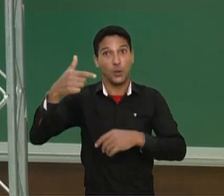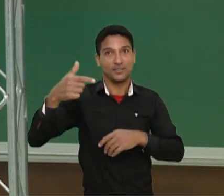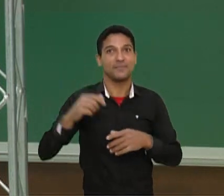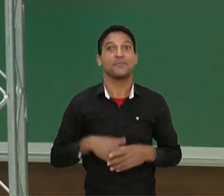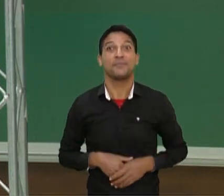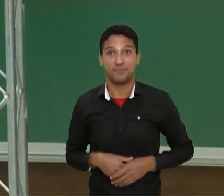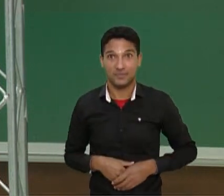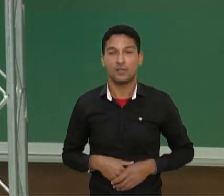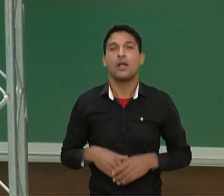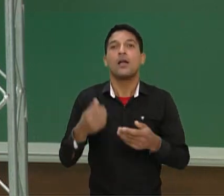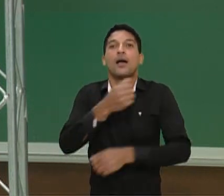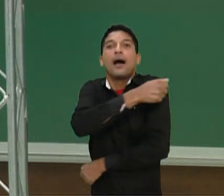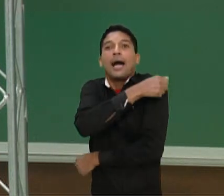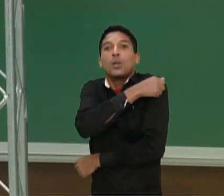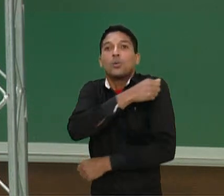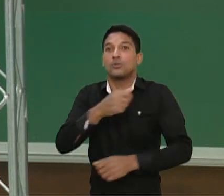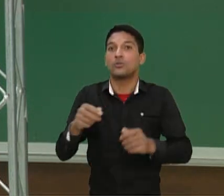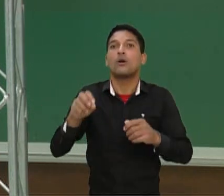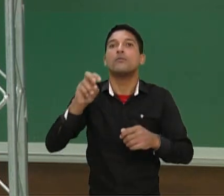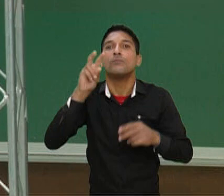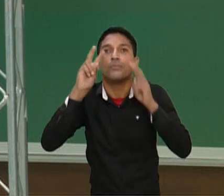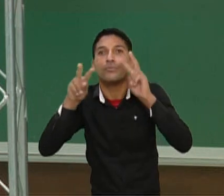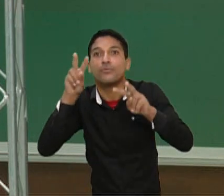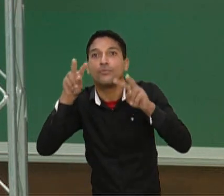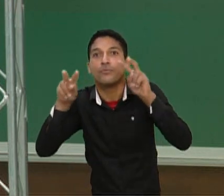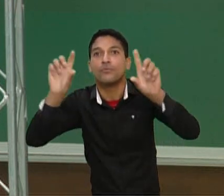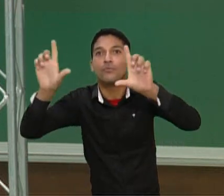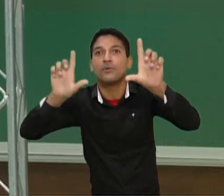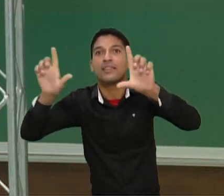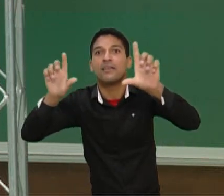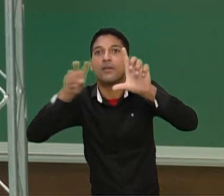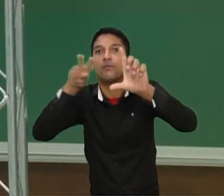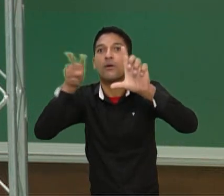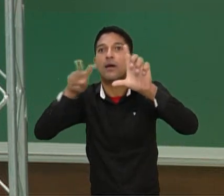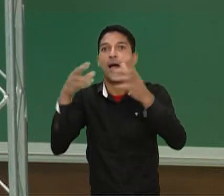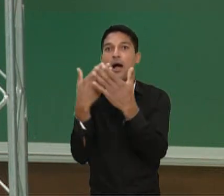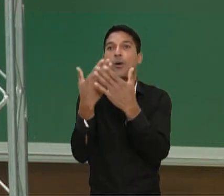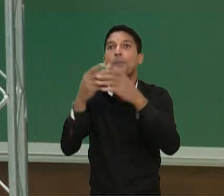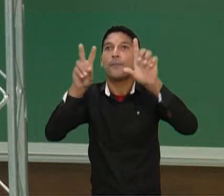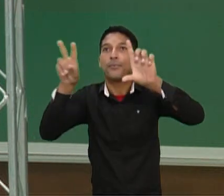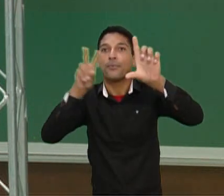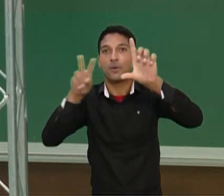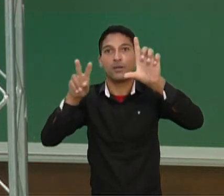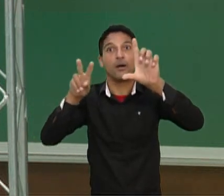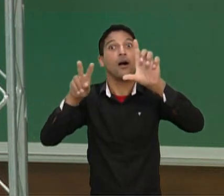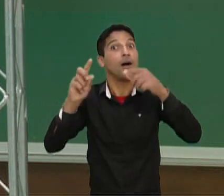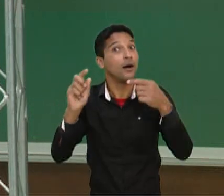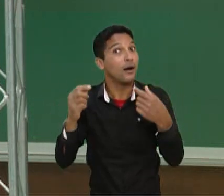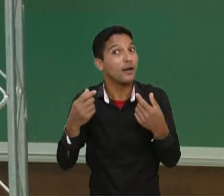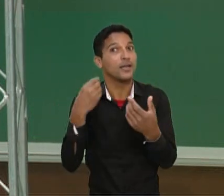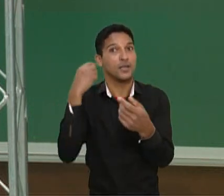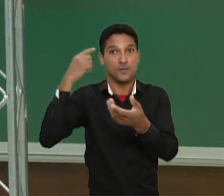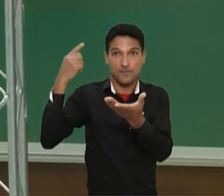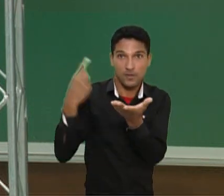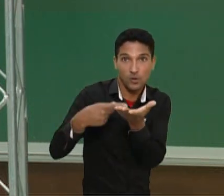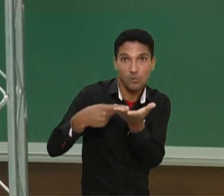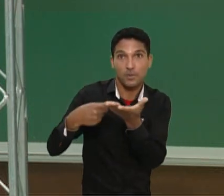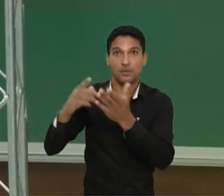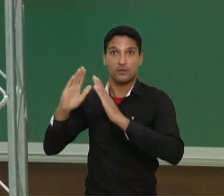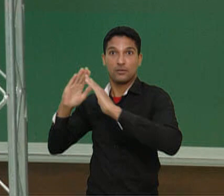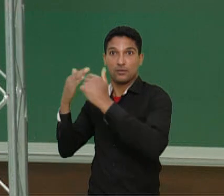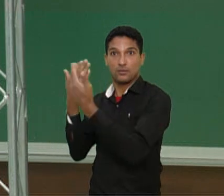pela televisão, não esqueça de agendar um dia e o horário com a sua escola para fazer a entrega ou buscar